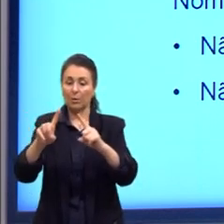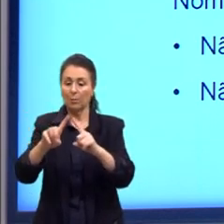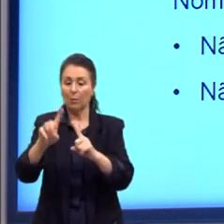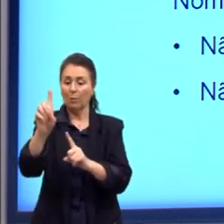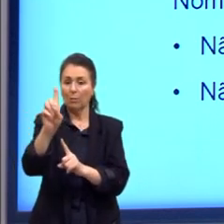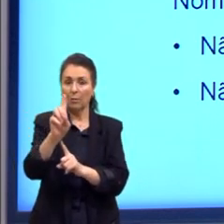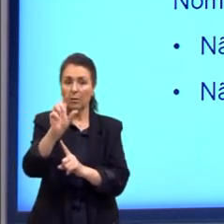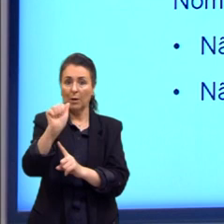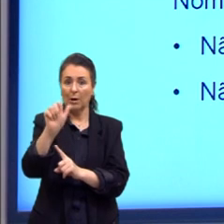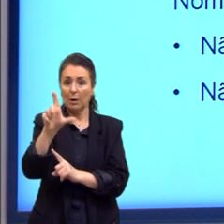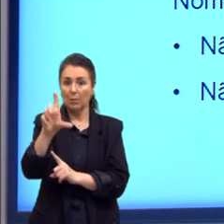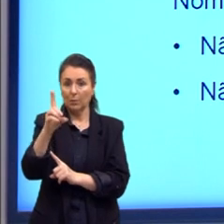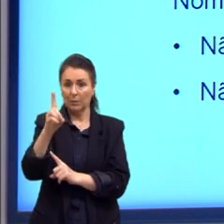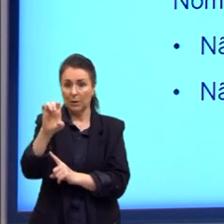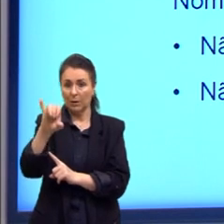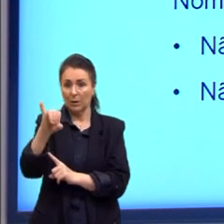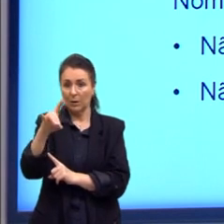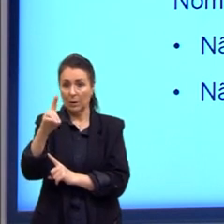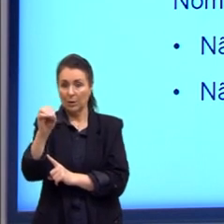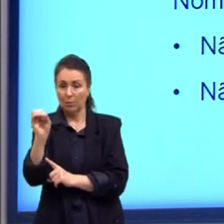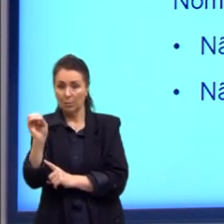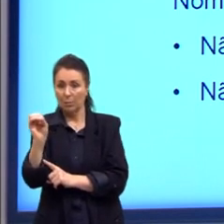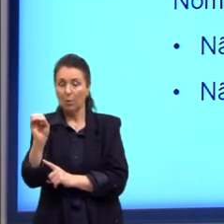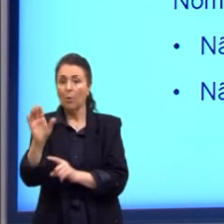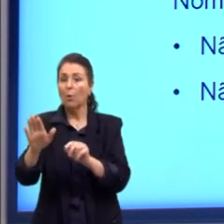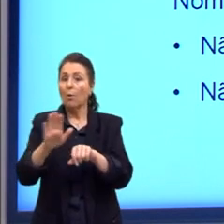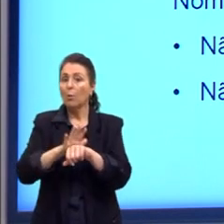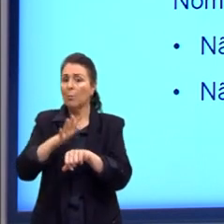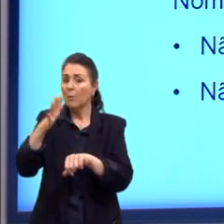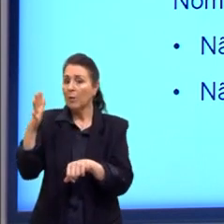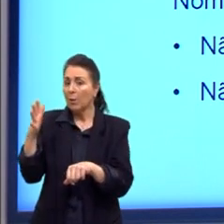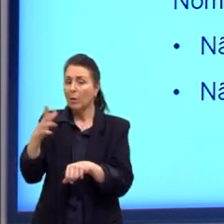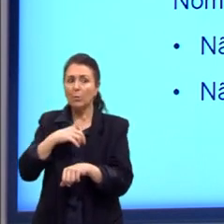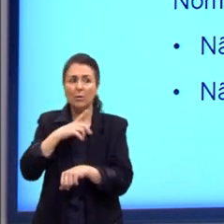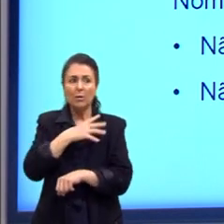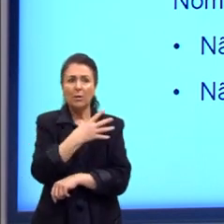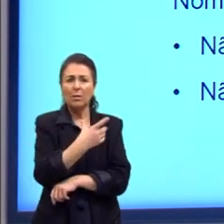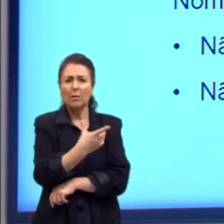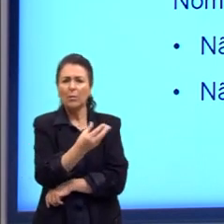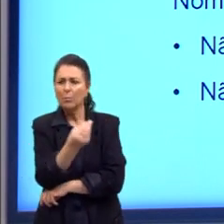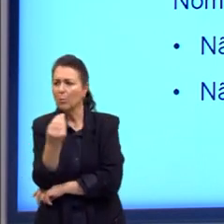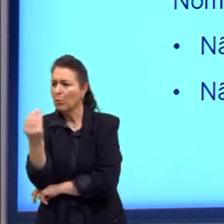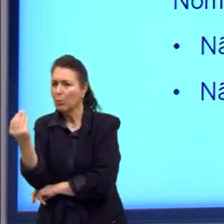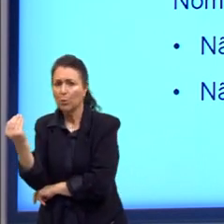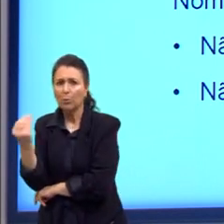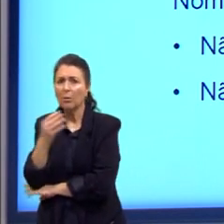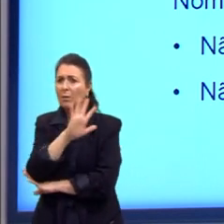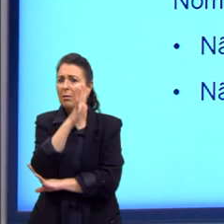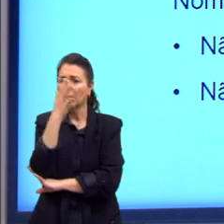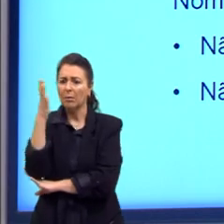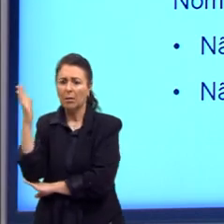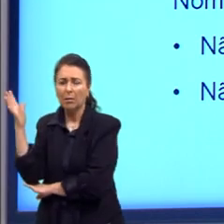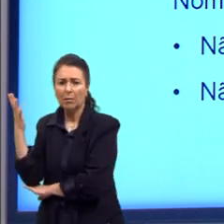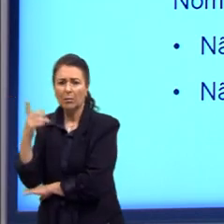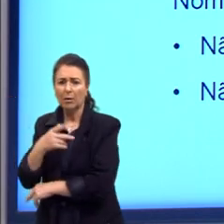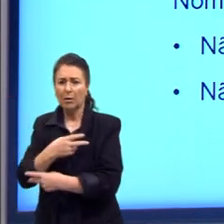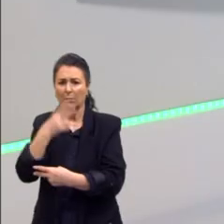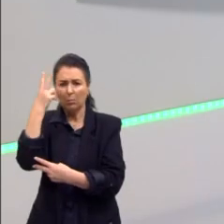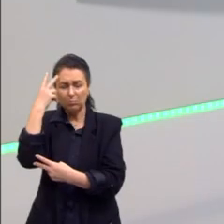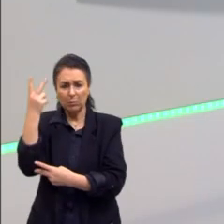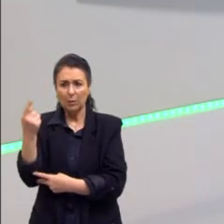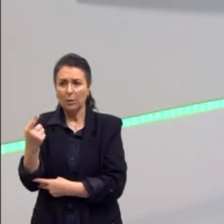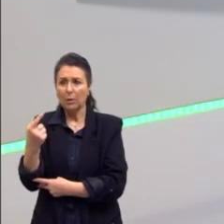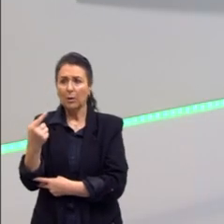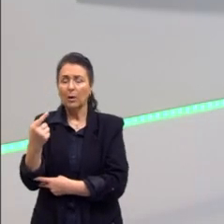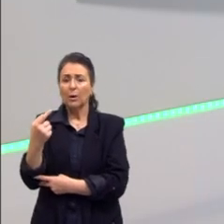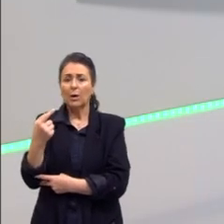certo é que eu trouxe o menor aldeído e o mais abundante na natureza que eu adoro particularmente né porque graças a ele que